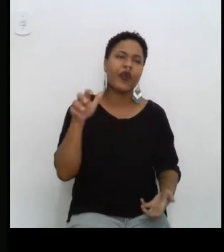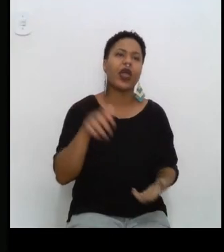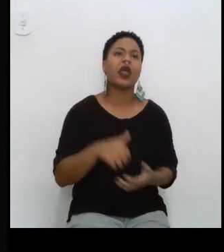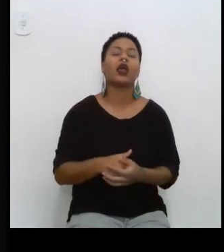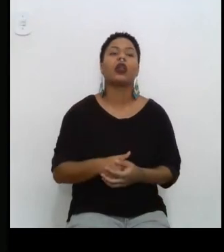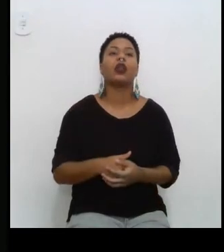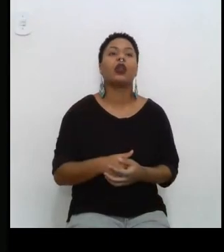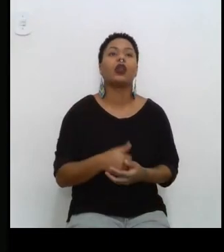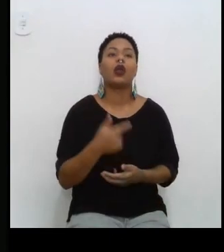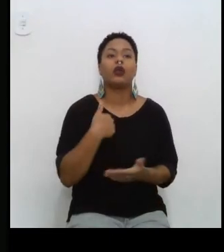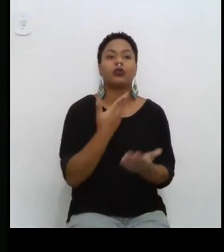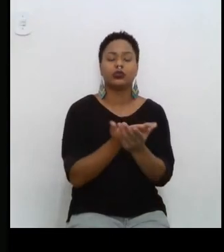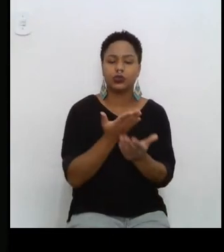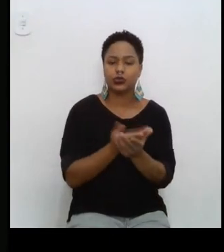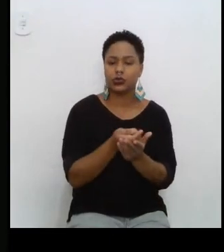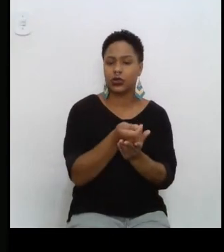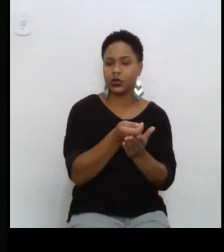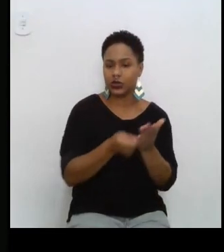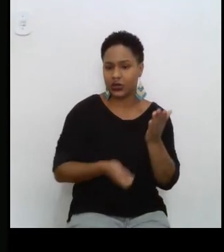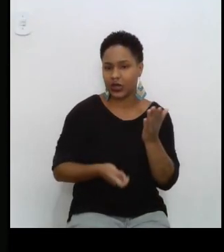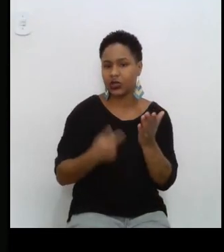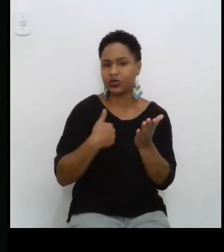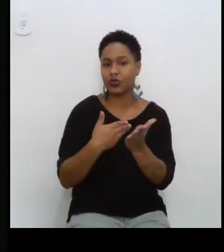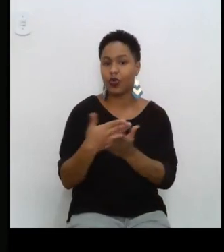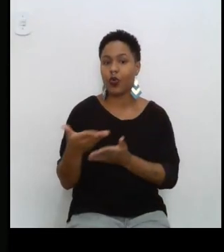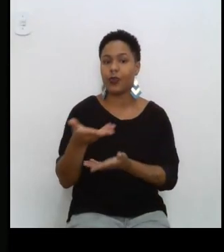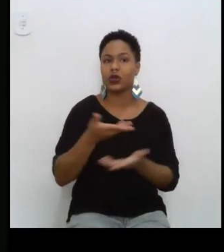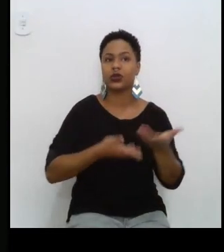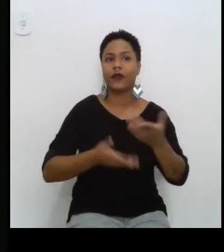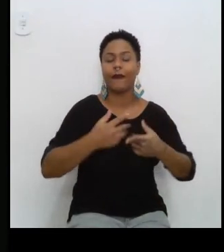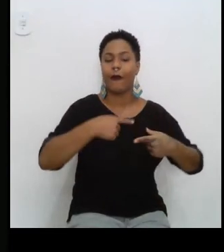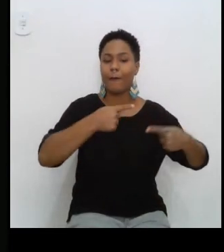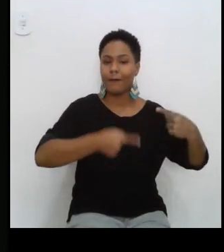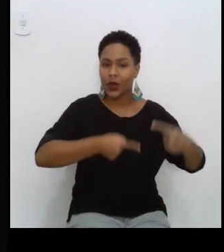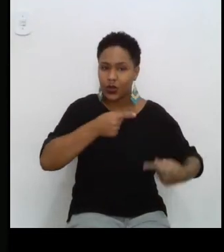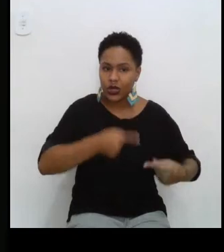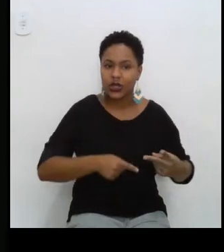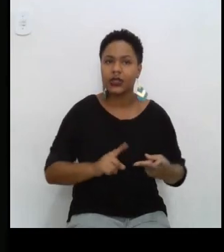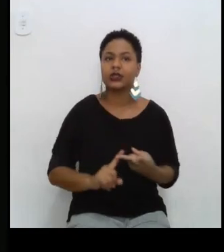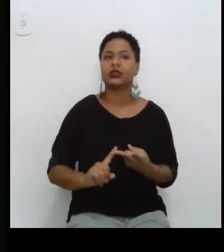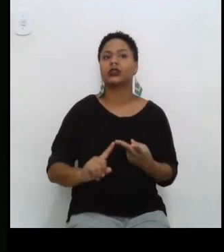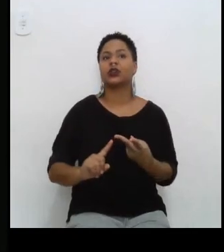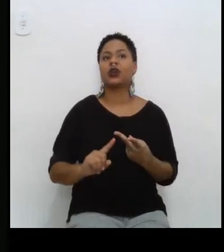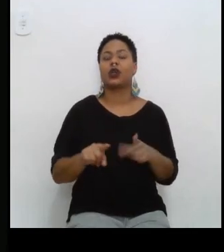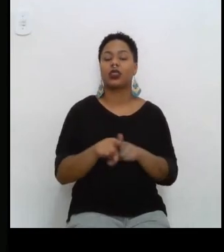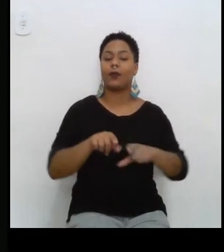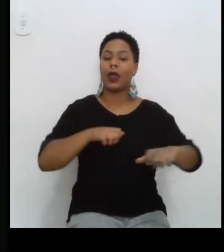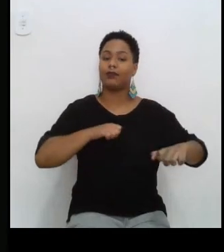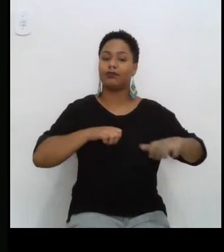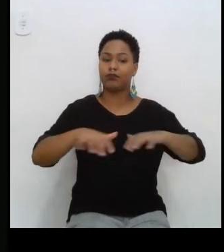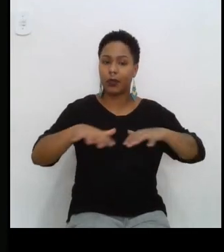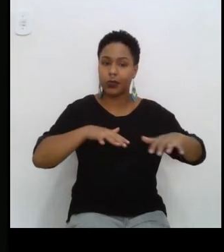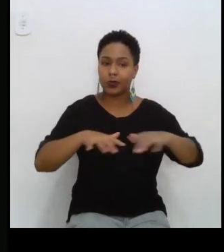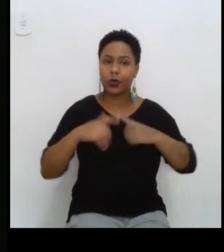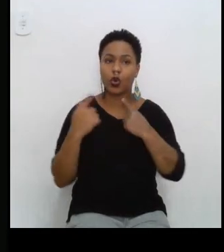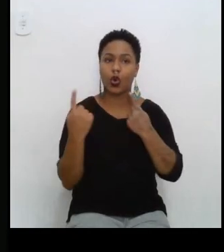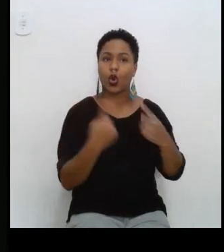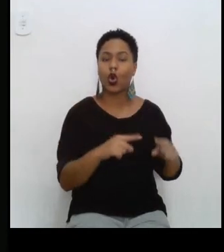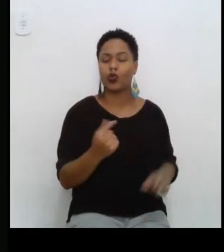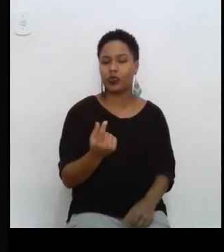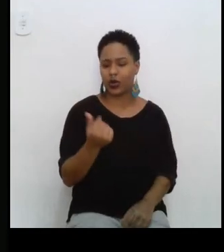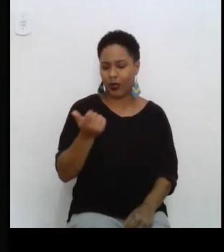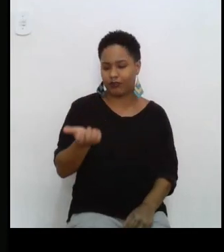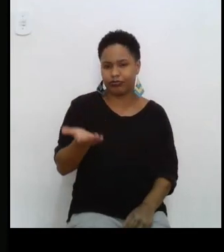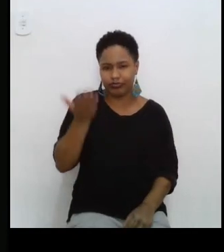estudando textos quando comecei a me envolver com política com as movimentações contra o aumento das passagens